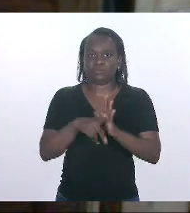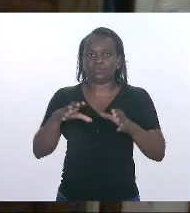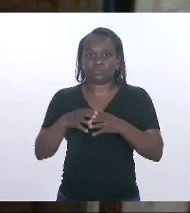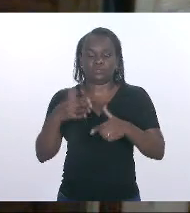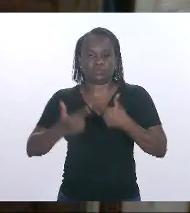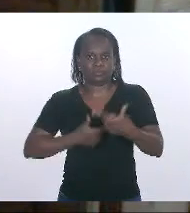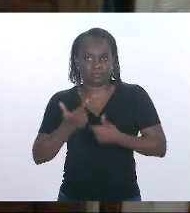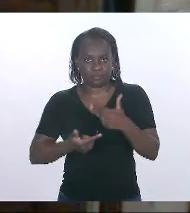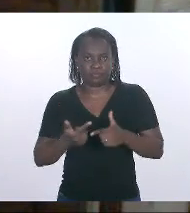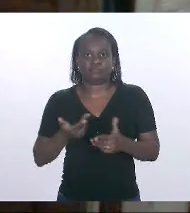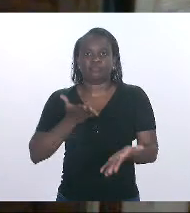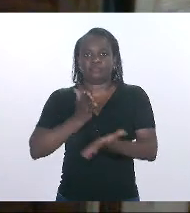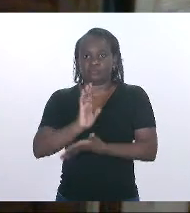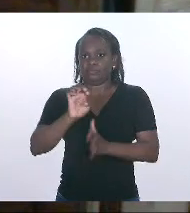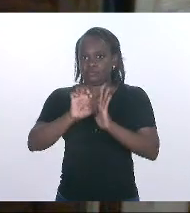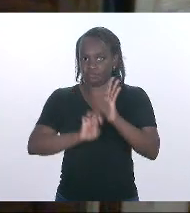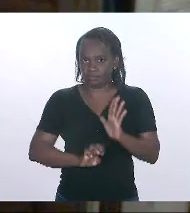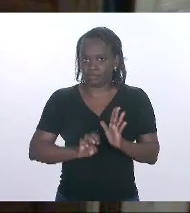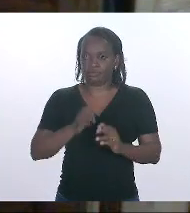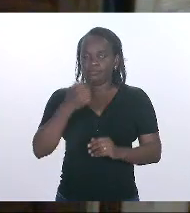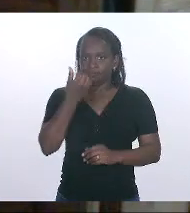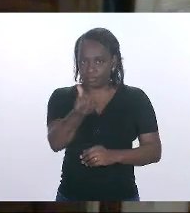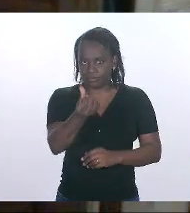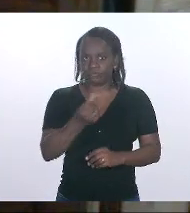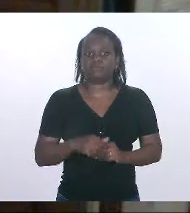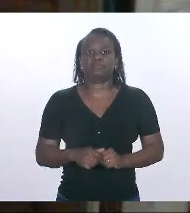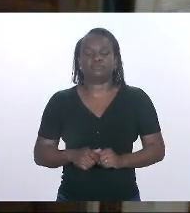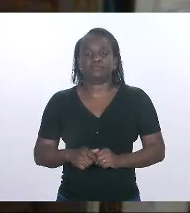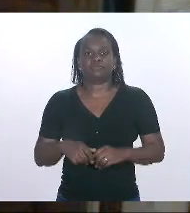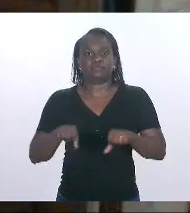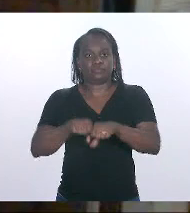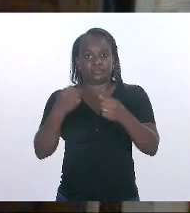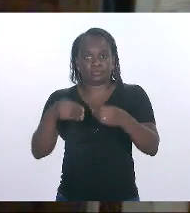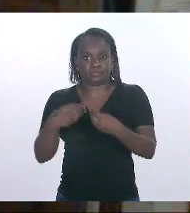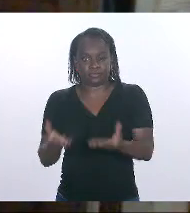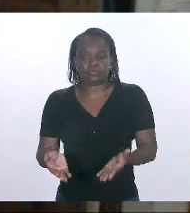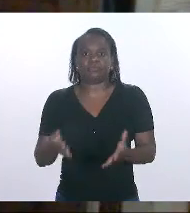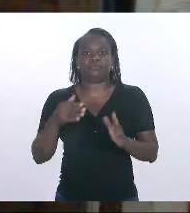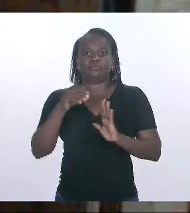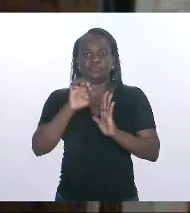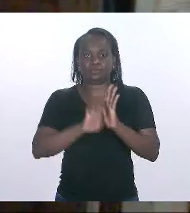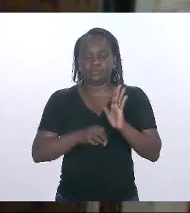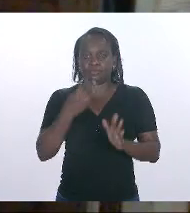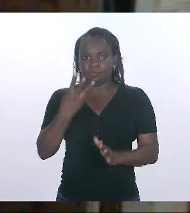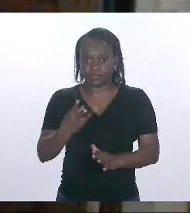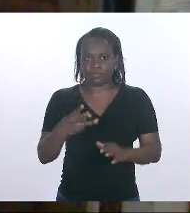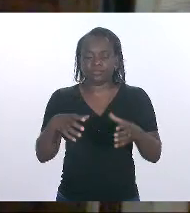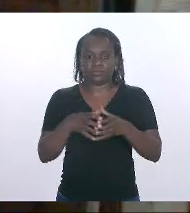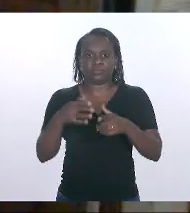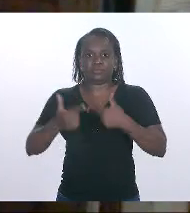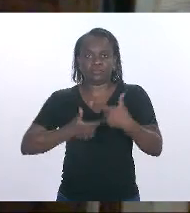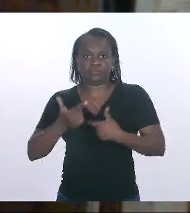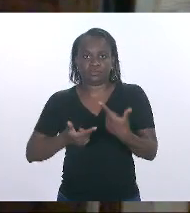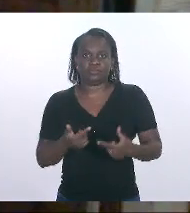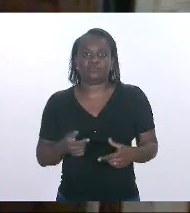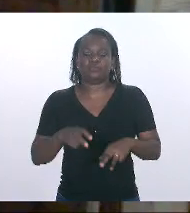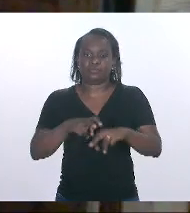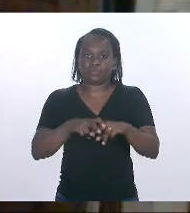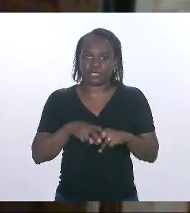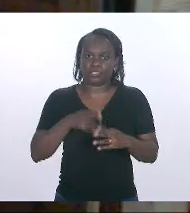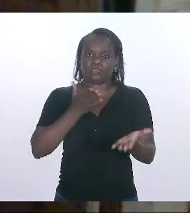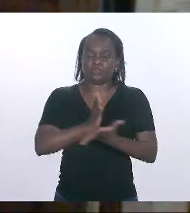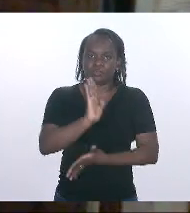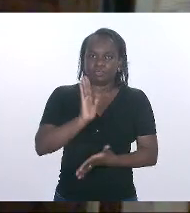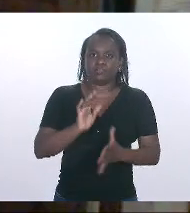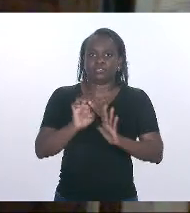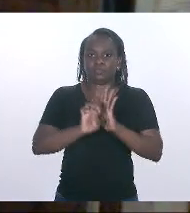Trabalho pela aprovação da emenda 6. Prejudicabilidade da emenda 3 da Comissão de Trabalho pela